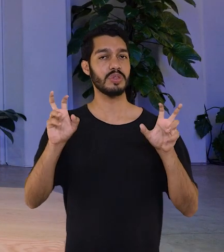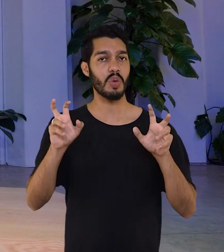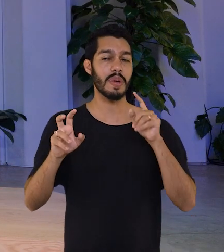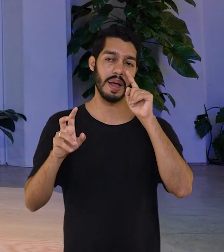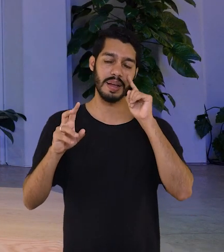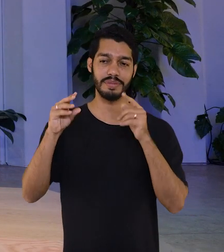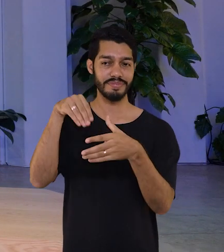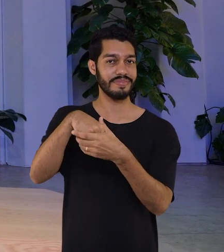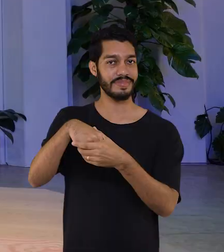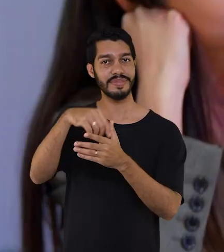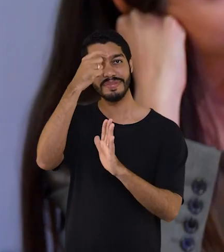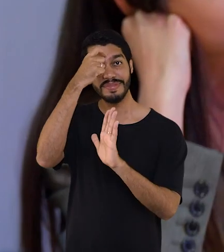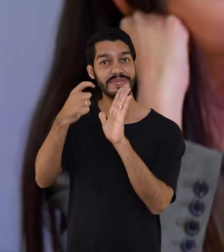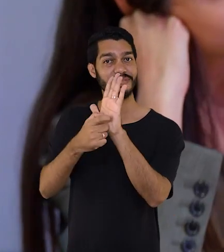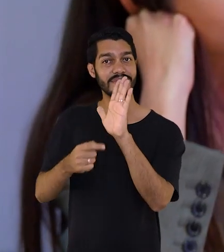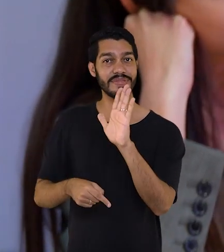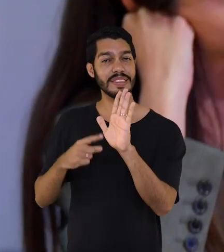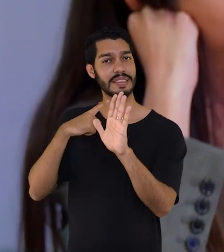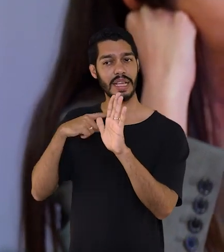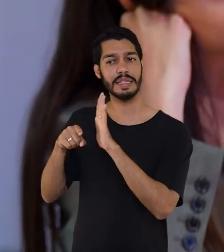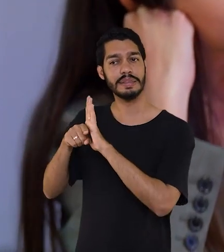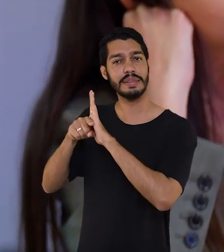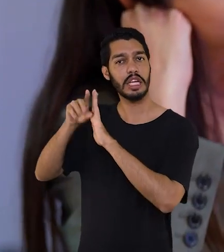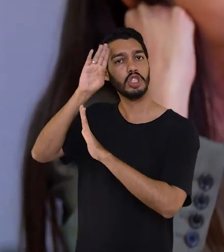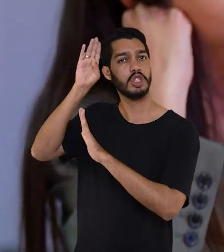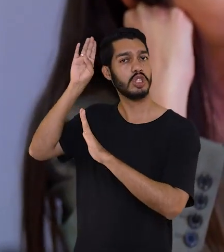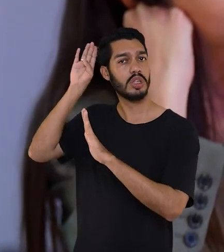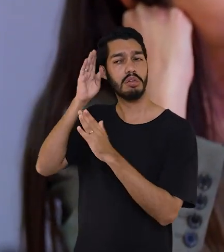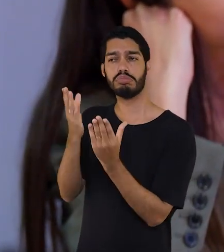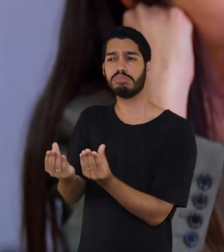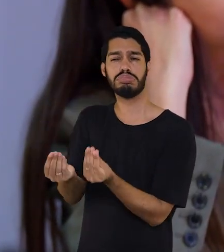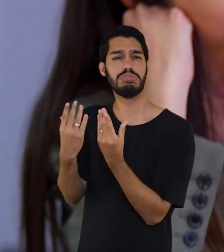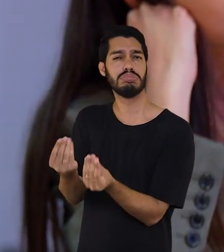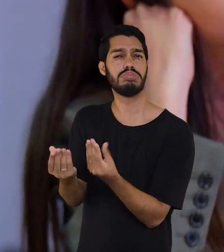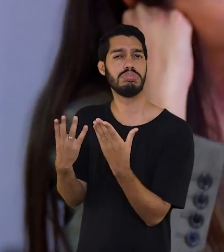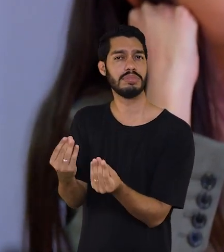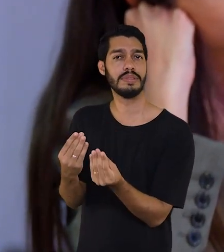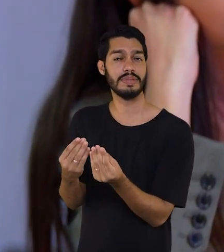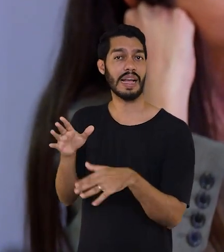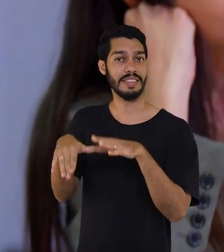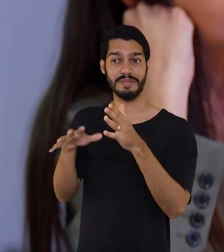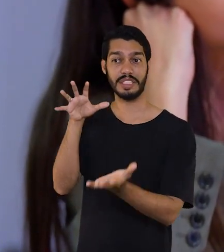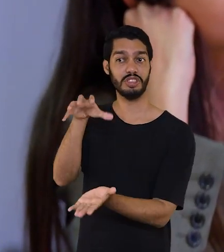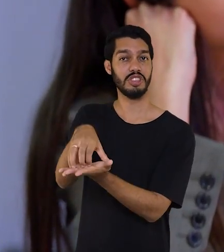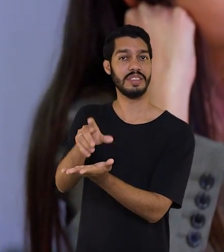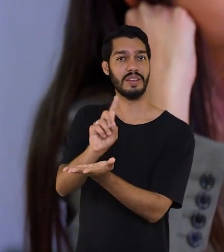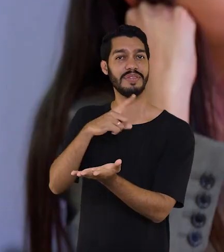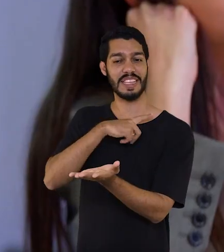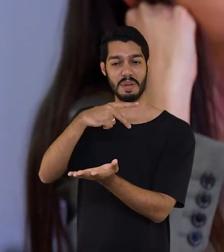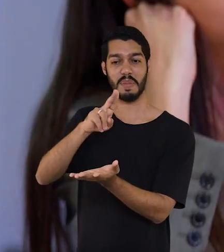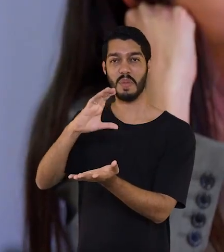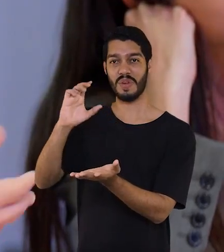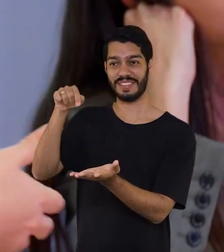financiamento de academia em IA. Então, a gente tem exemplos surreais de pesquisa acadêmica no Brasil com IA. E, às vezes, não